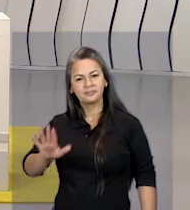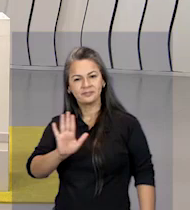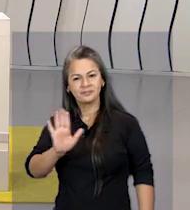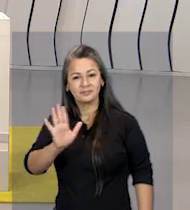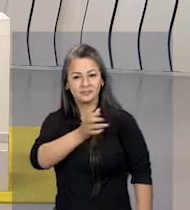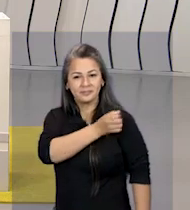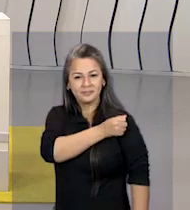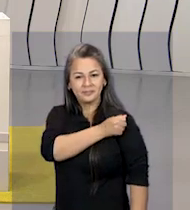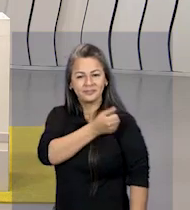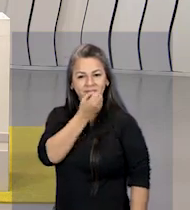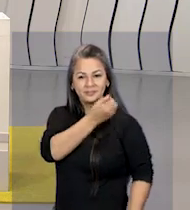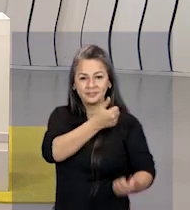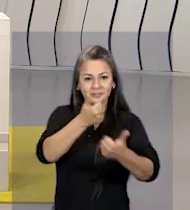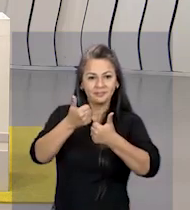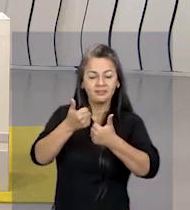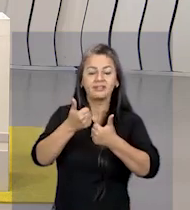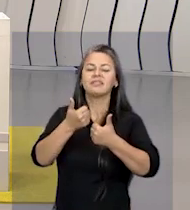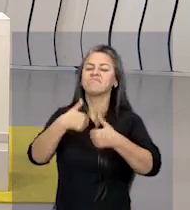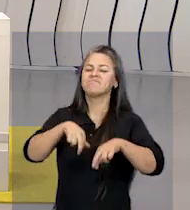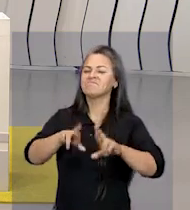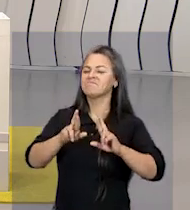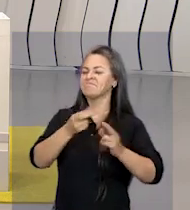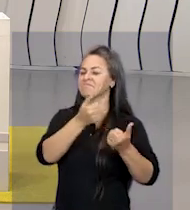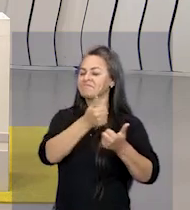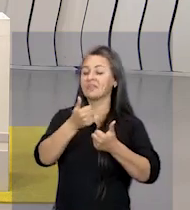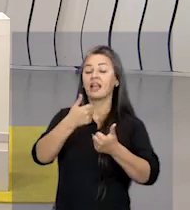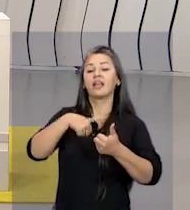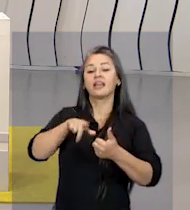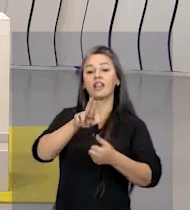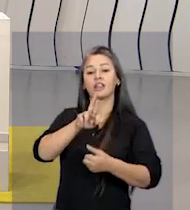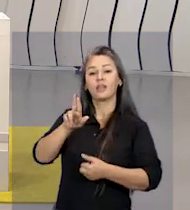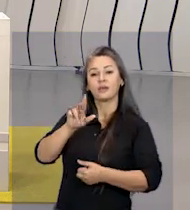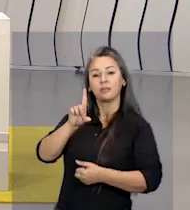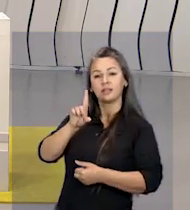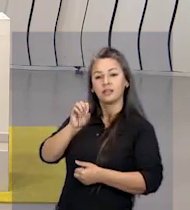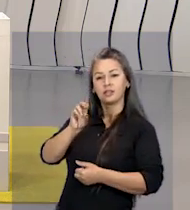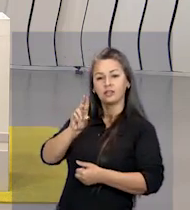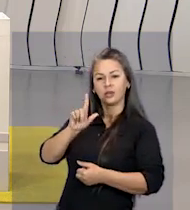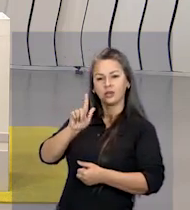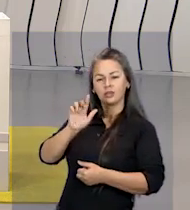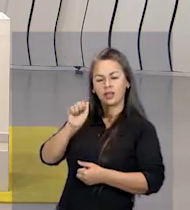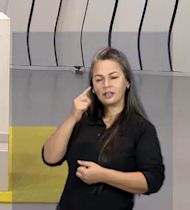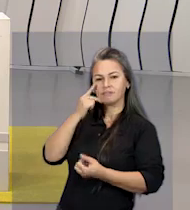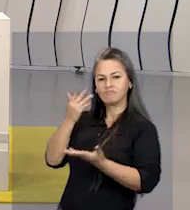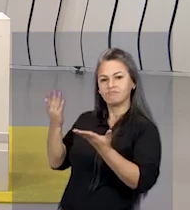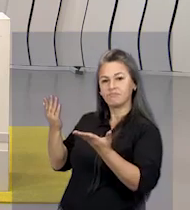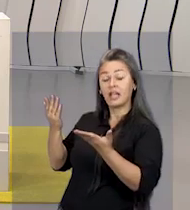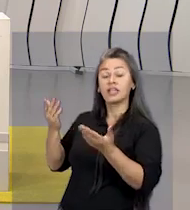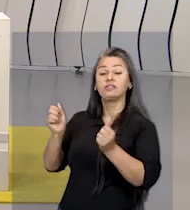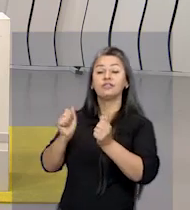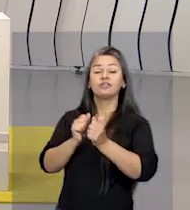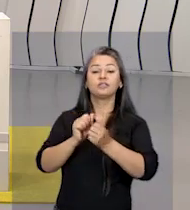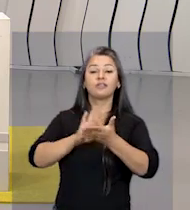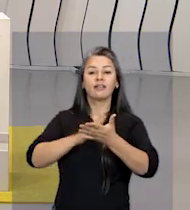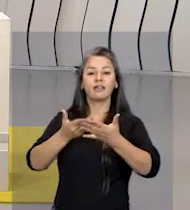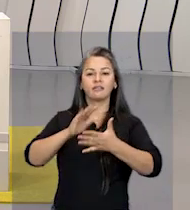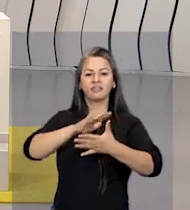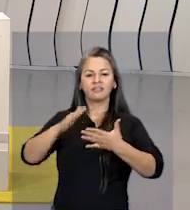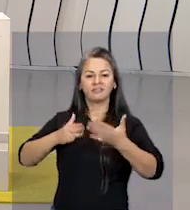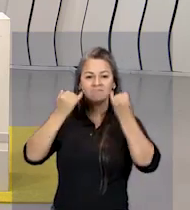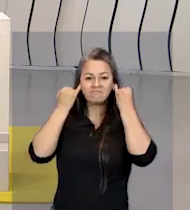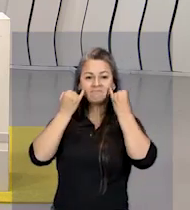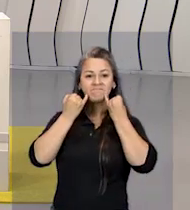Olá, aluno, tudo bem com você? Espero que sim. Meu nome é Douglas, estamos hoje com a nossa intérprete Fabiana, que irá nos auxiliar, e nós